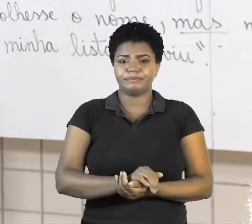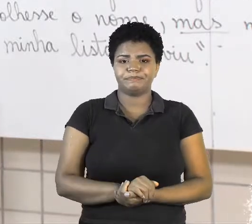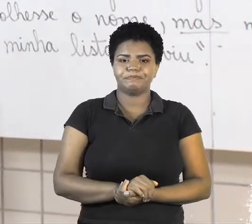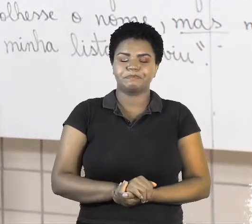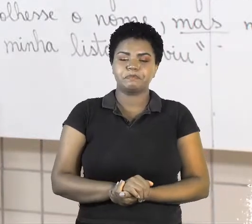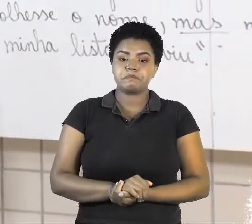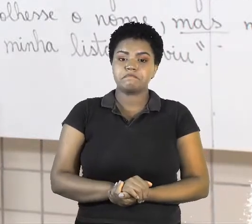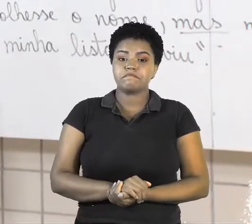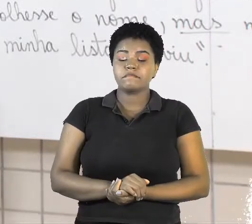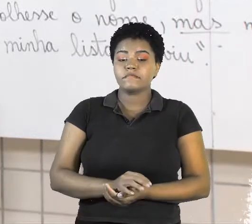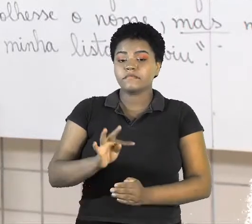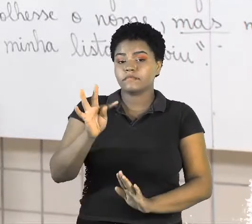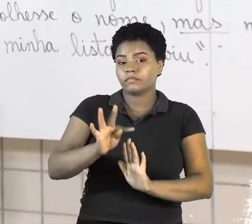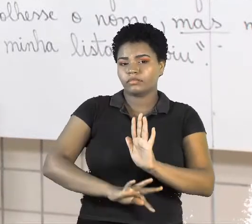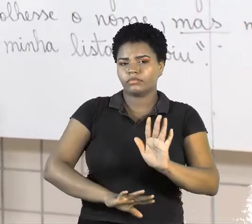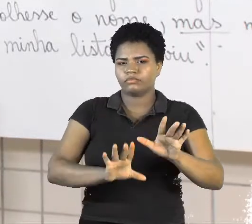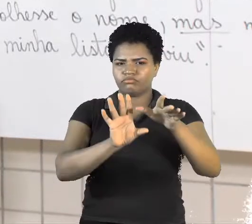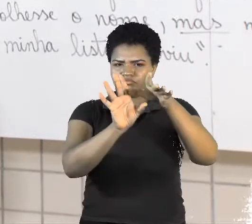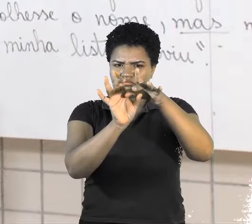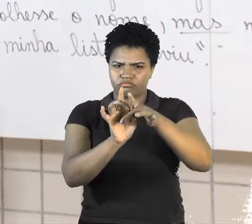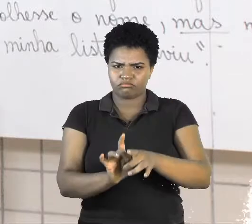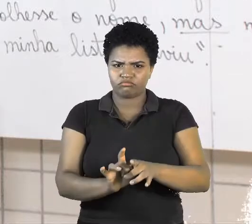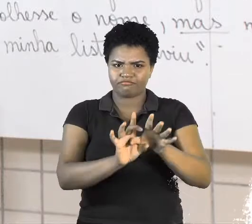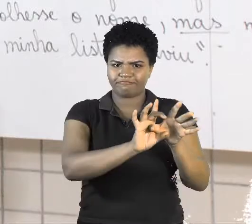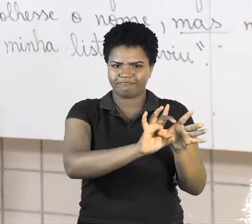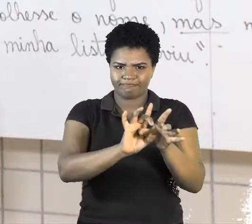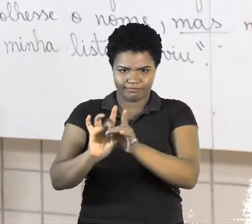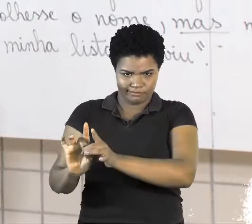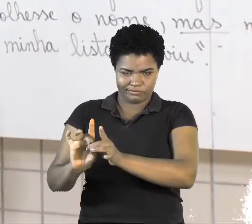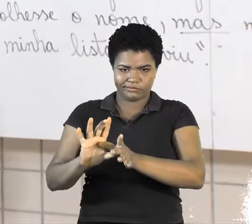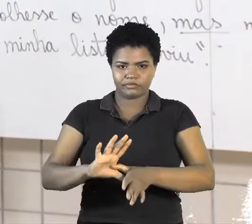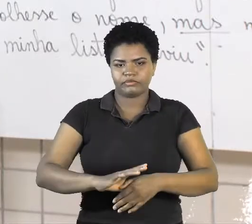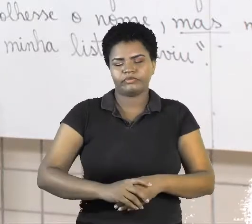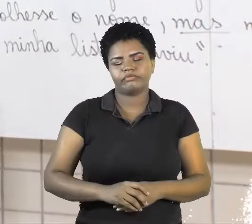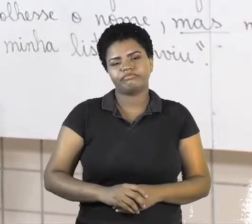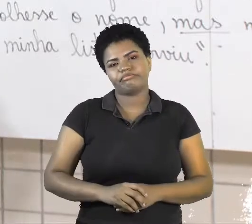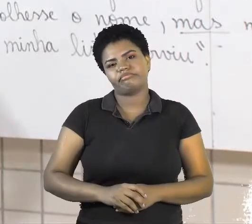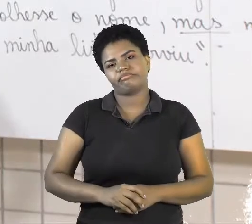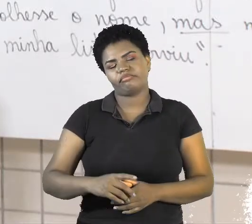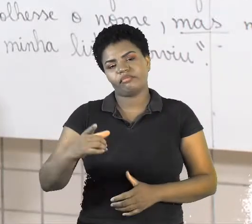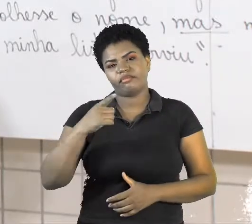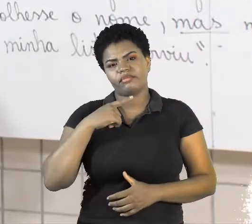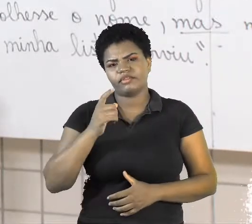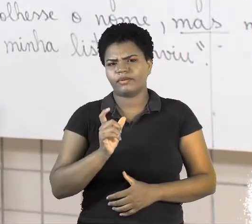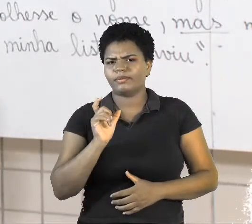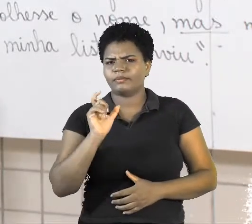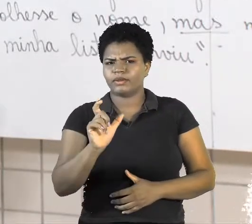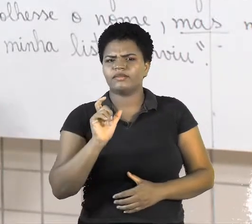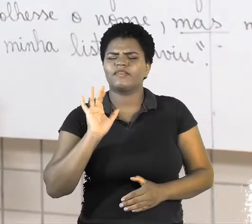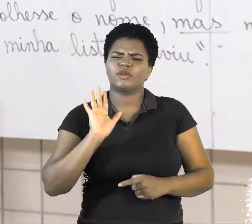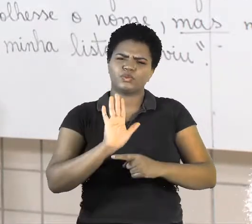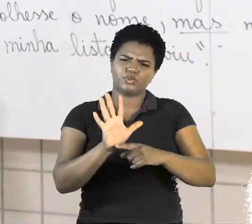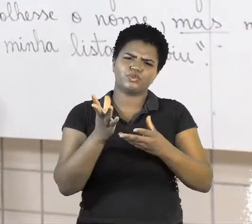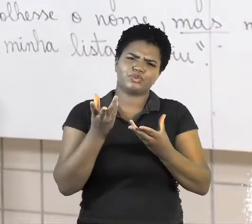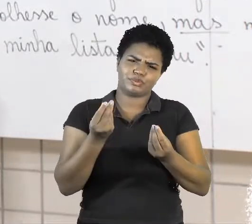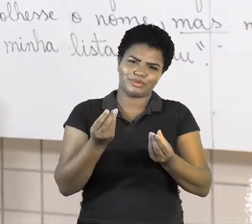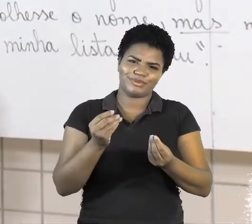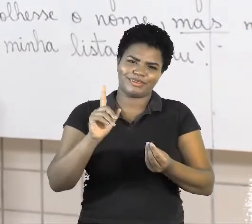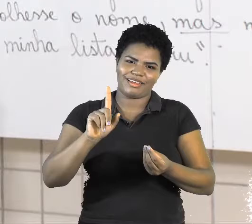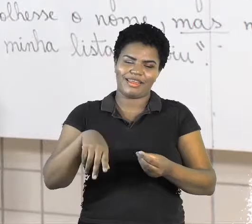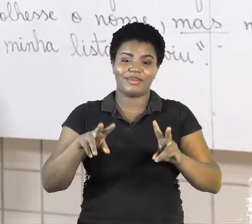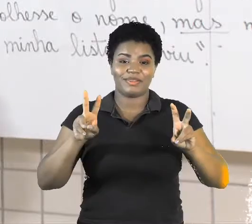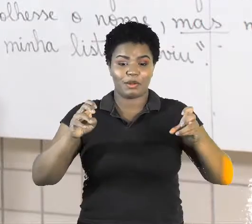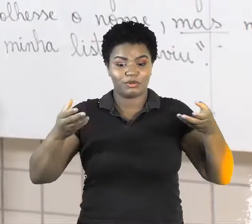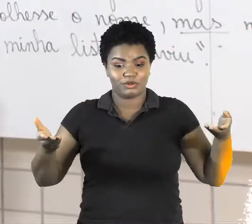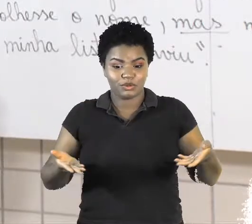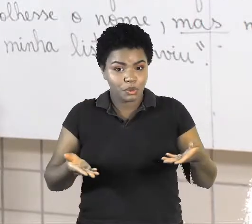que o texto tenha coesão, tenha coerência, tem uma palavrinha que ajuda muito, que é o nosso tema dessa